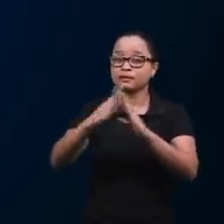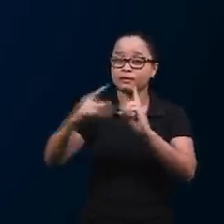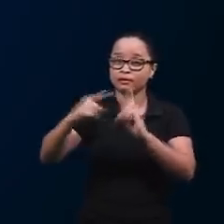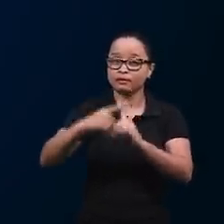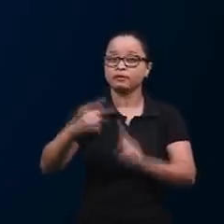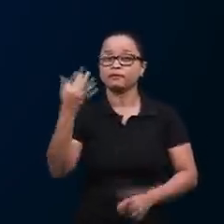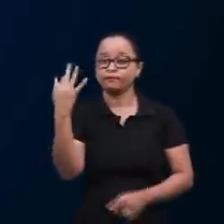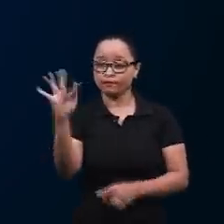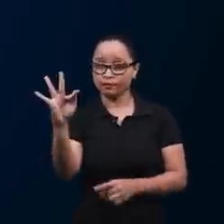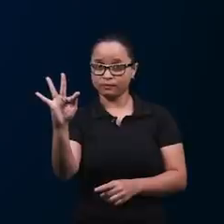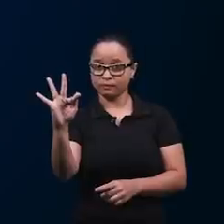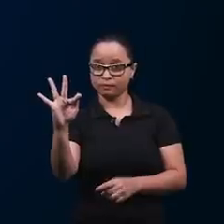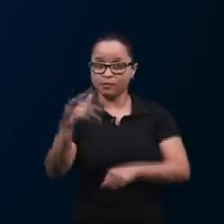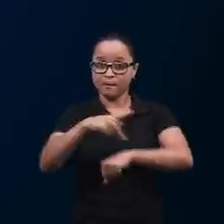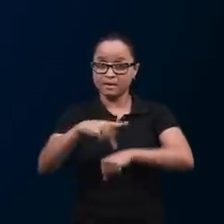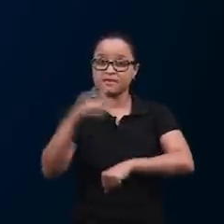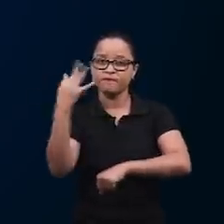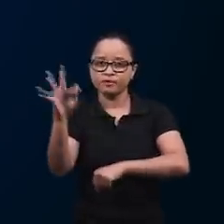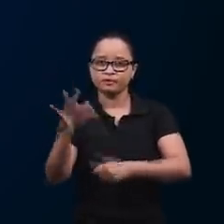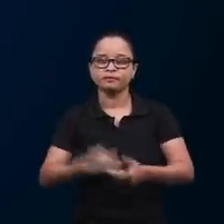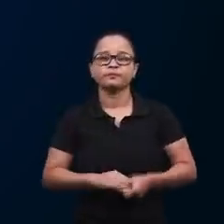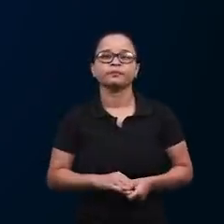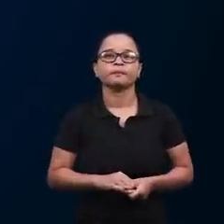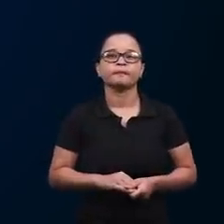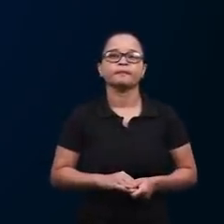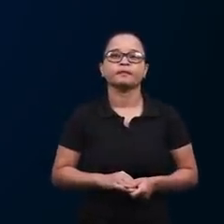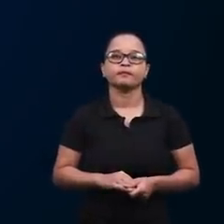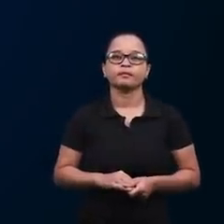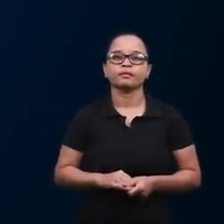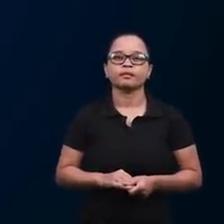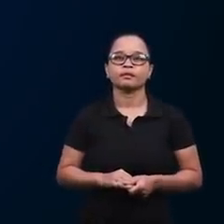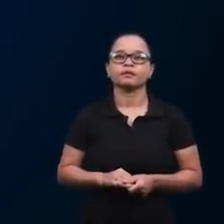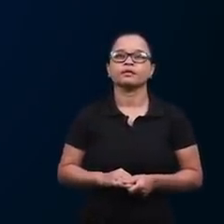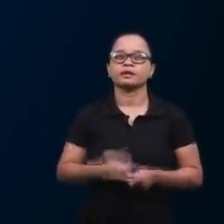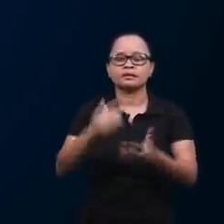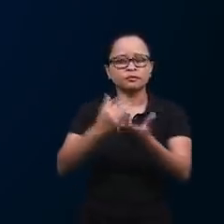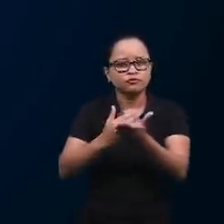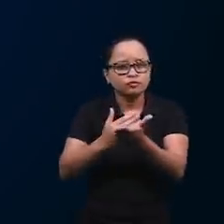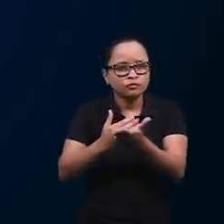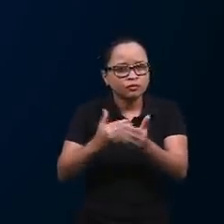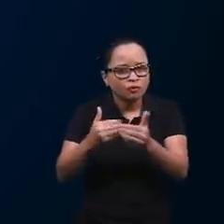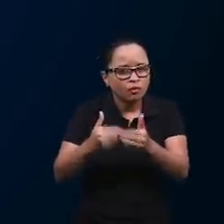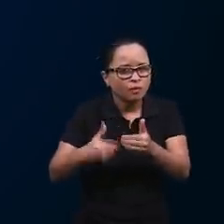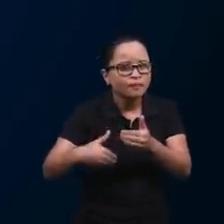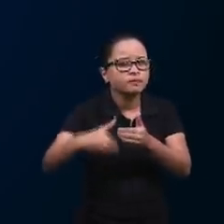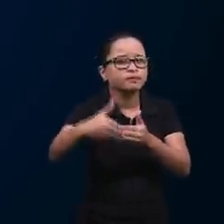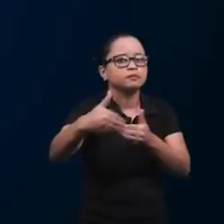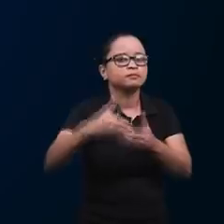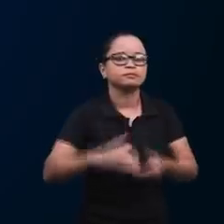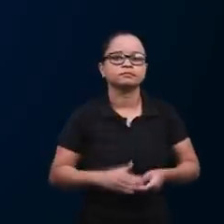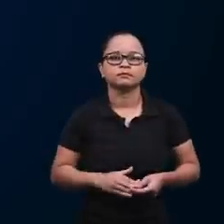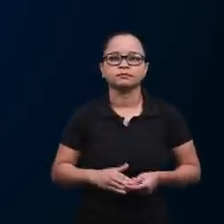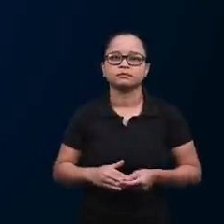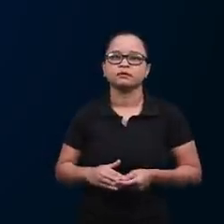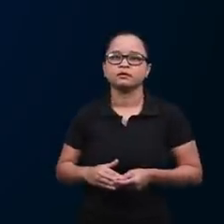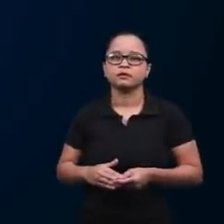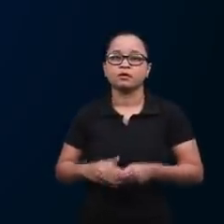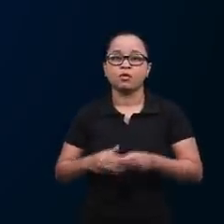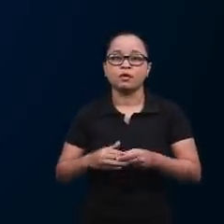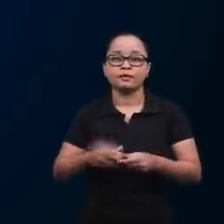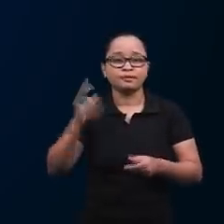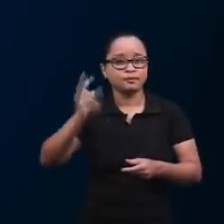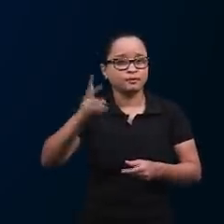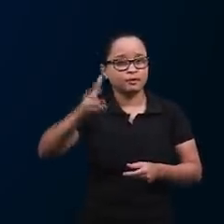nas igrejas da França a desde que nós começamos nos implantamos uma uma